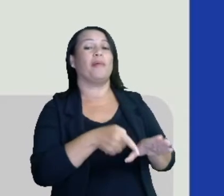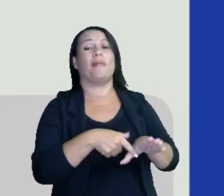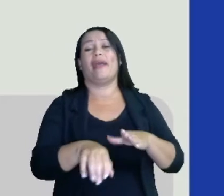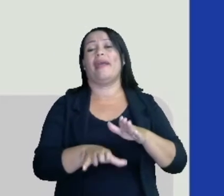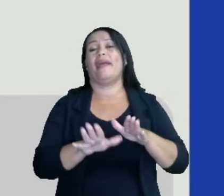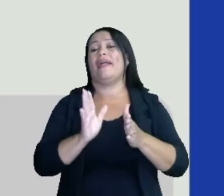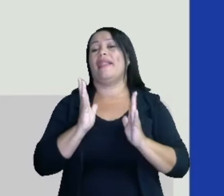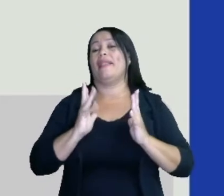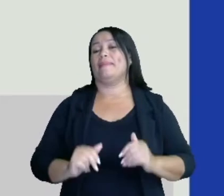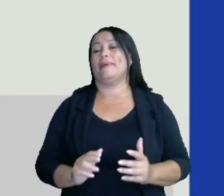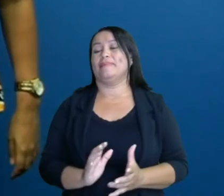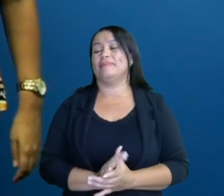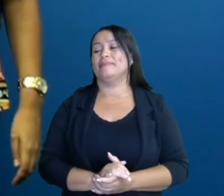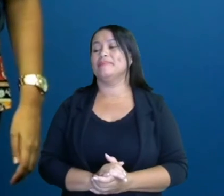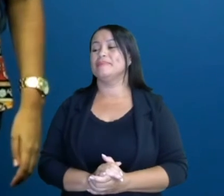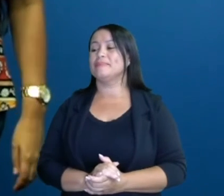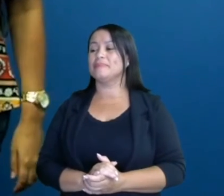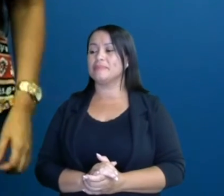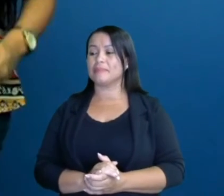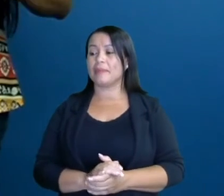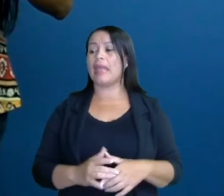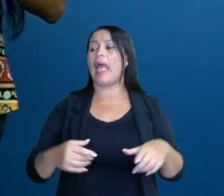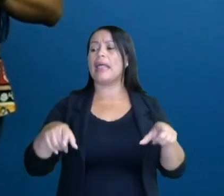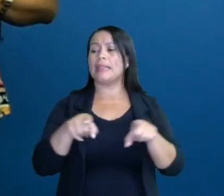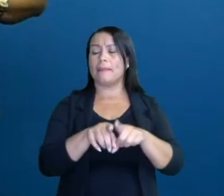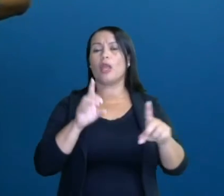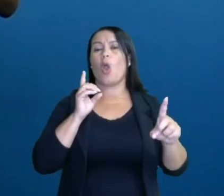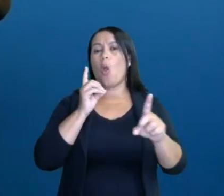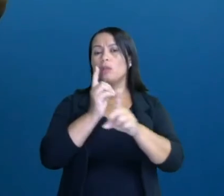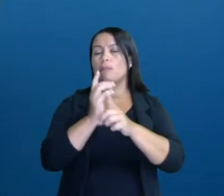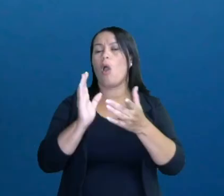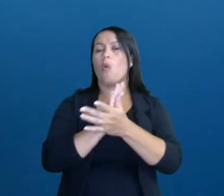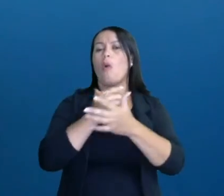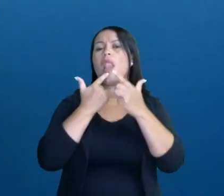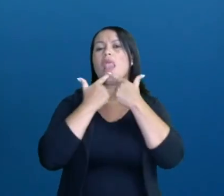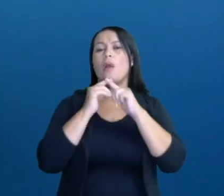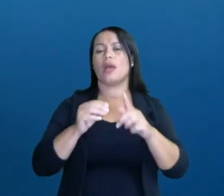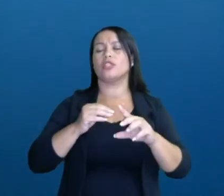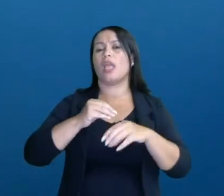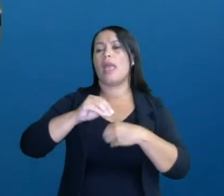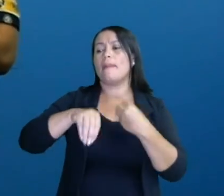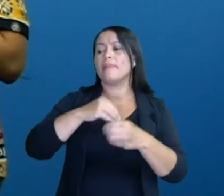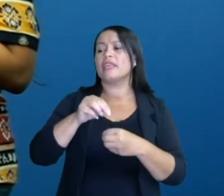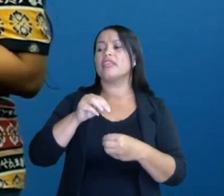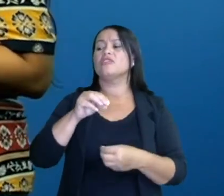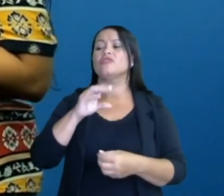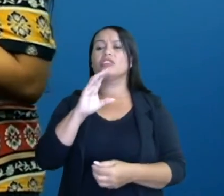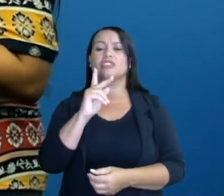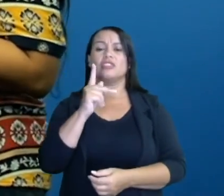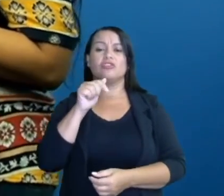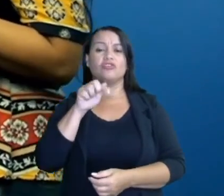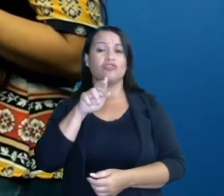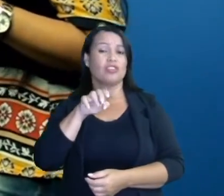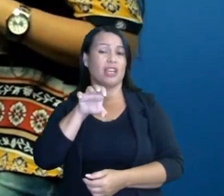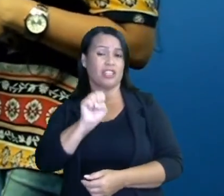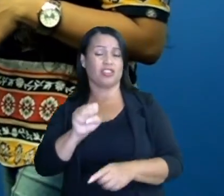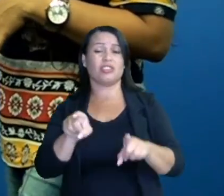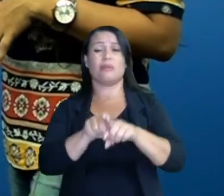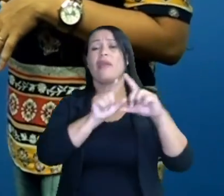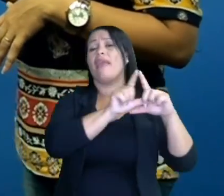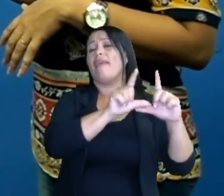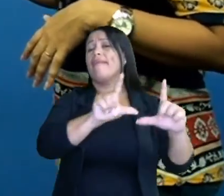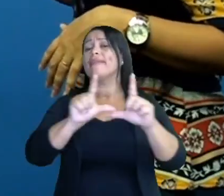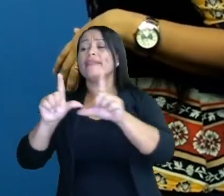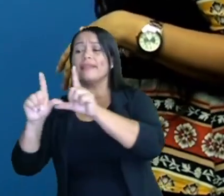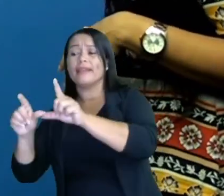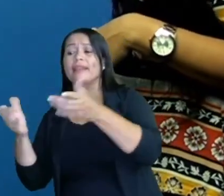Também encontramos, ó, linguagem mista, essa mistura nas charges, em tirinhas,